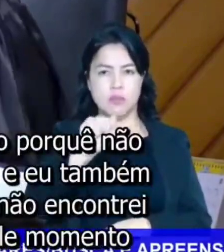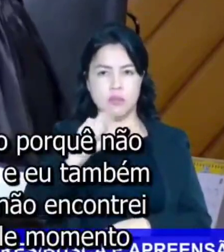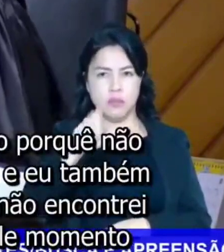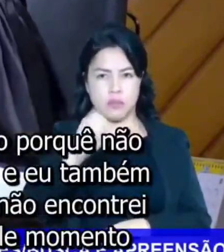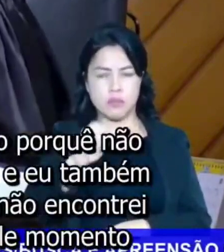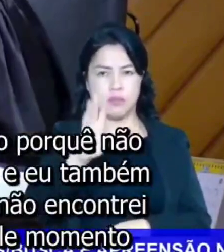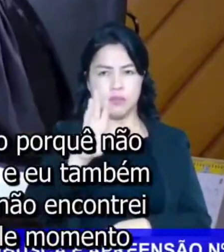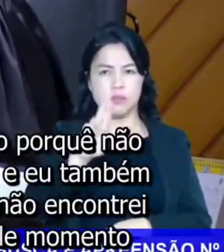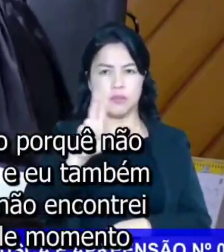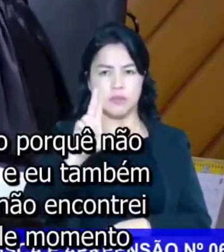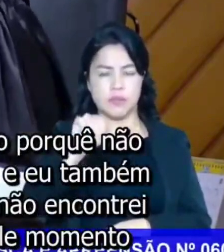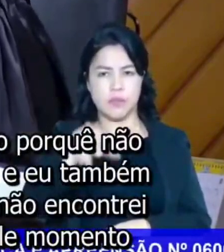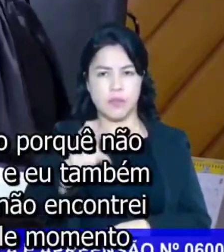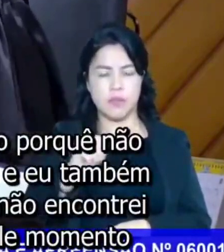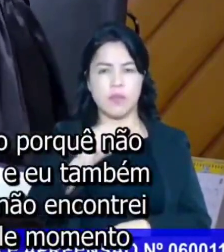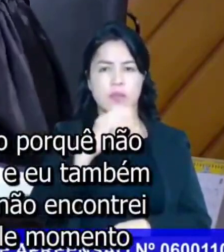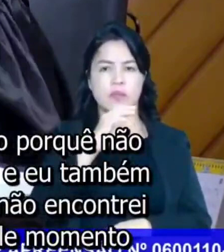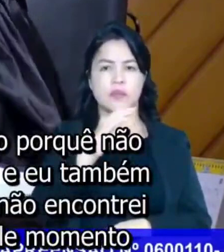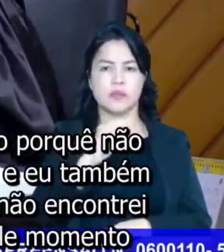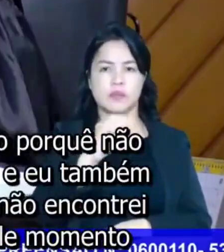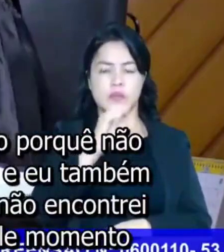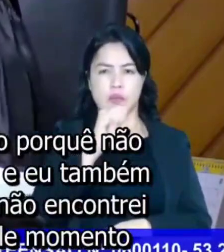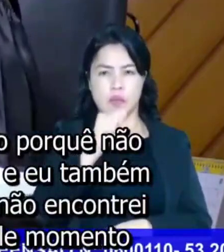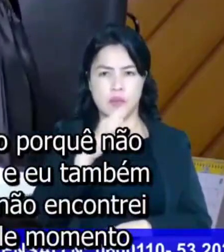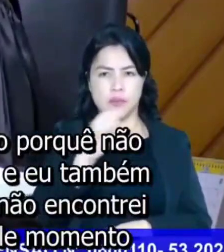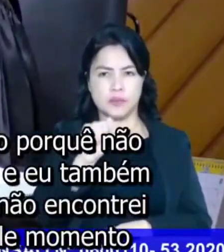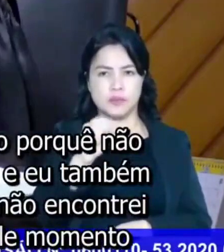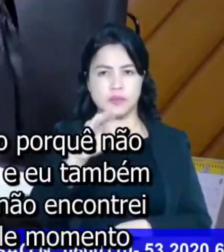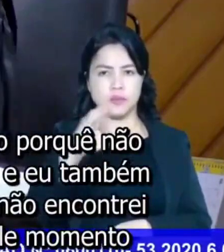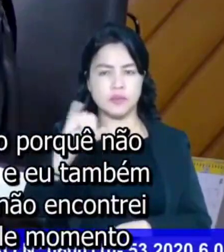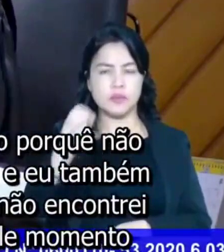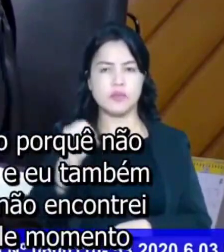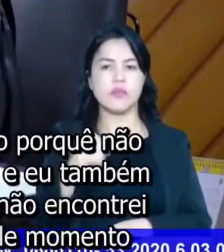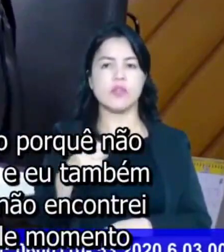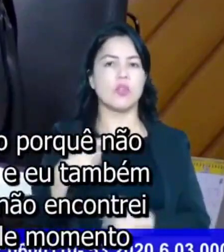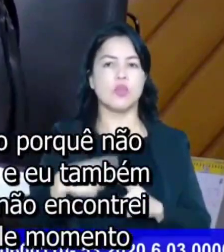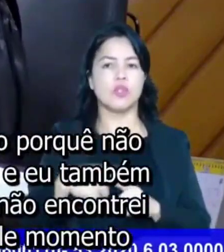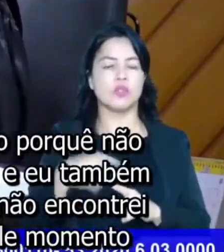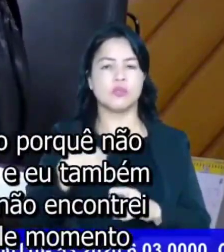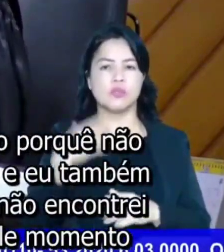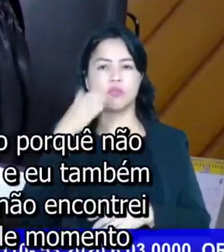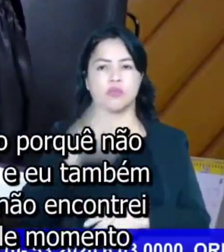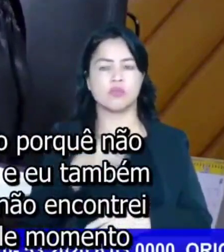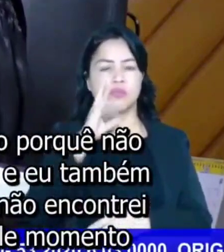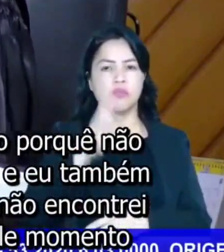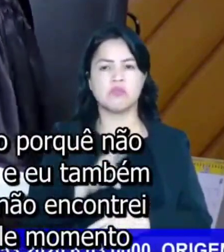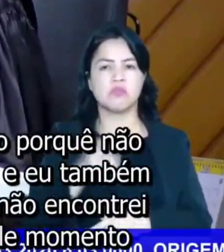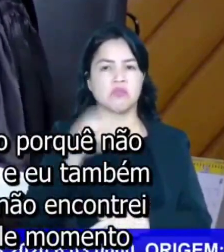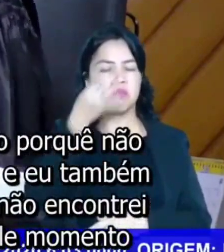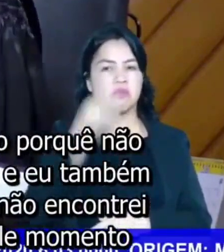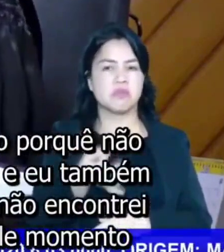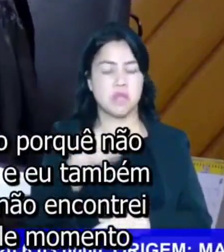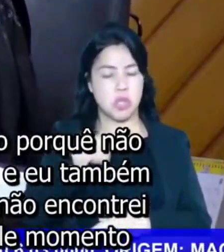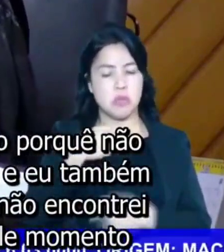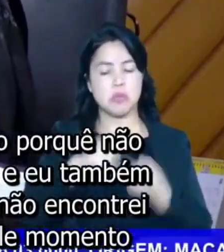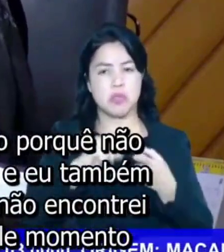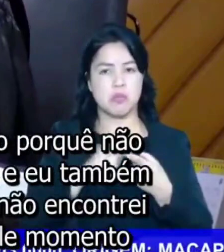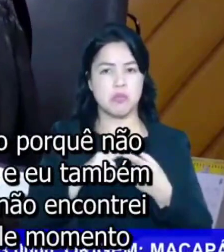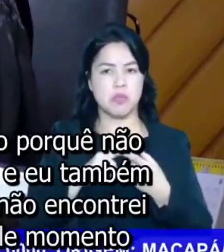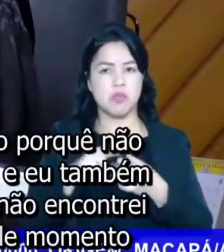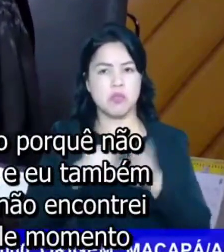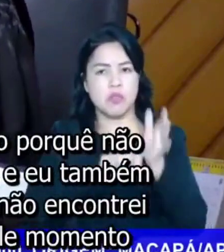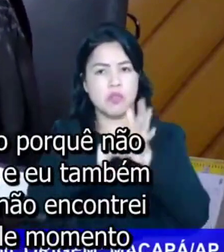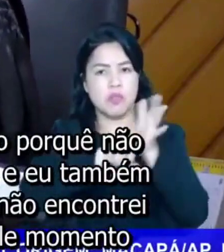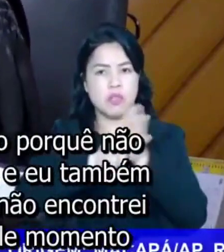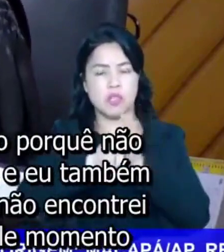Bruno, Cássio Favacho, enfim, ela justifica o porquê não deferiu a busca e apreensão. Ela não viu elementos, eu também analisando aquilo que chegou